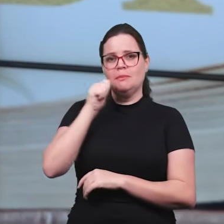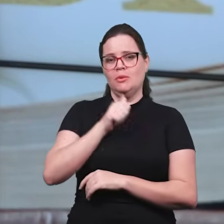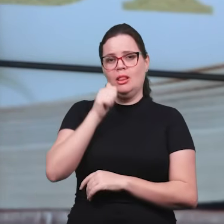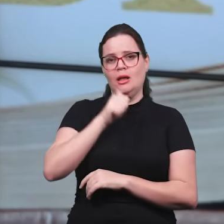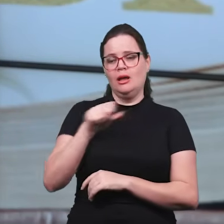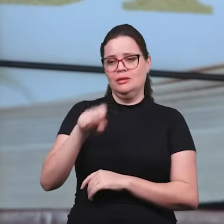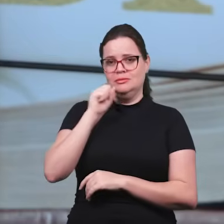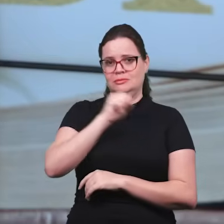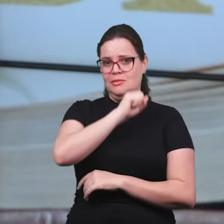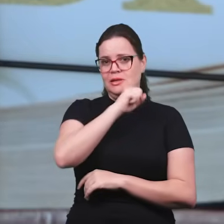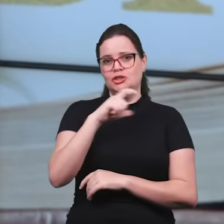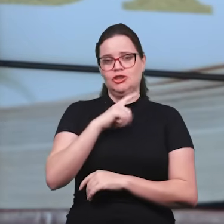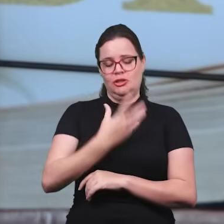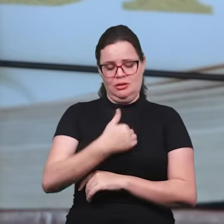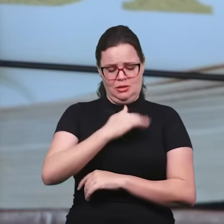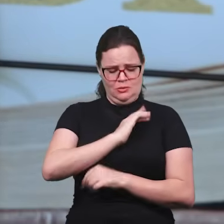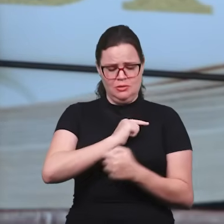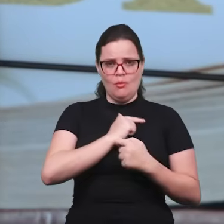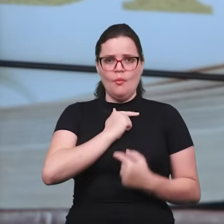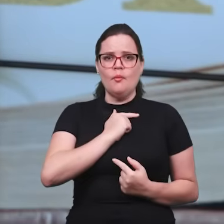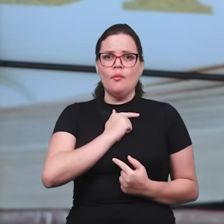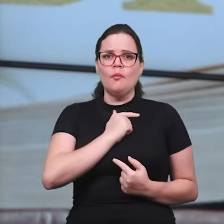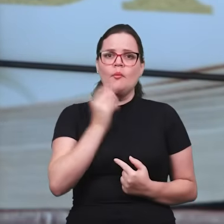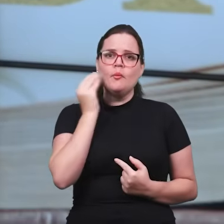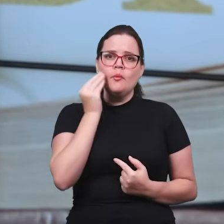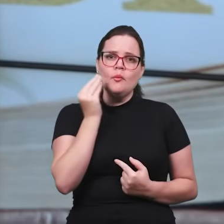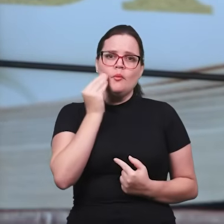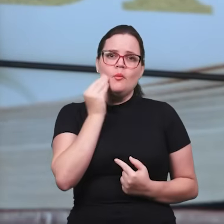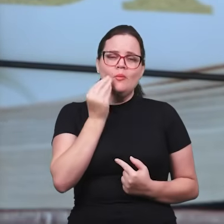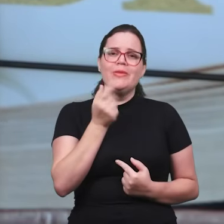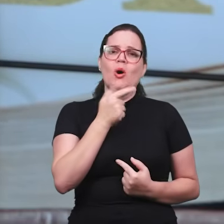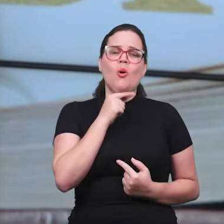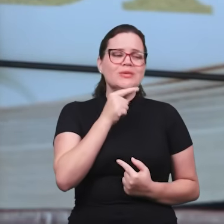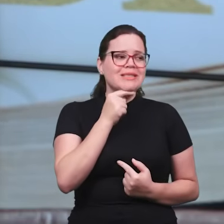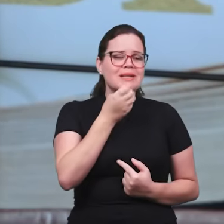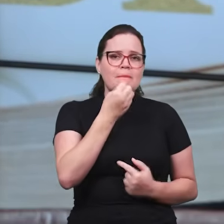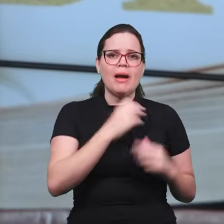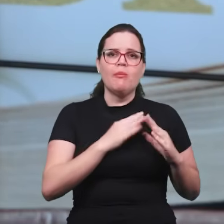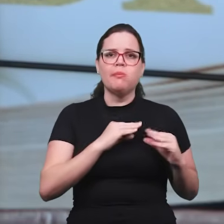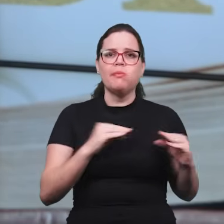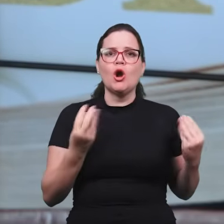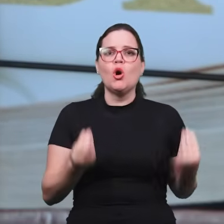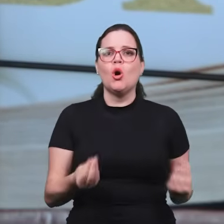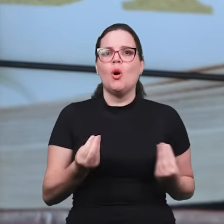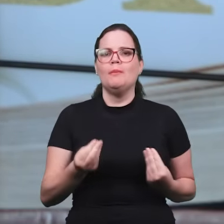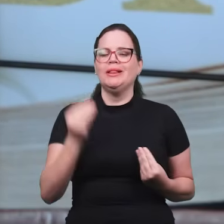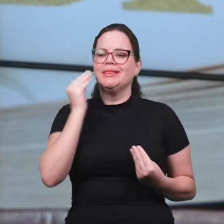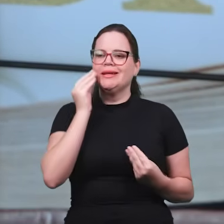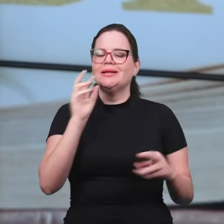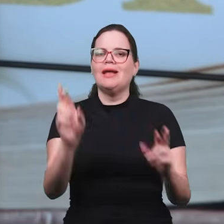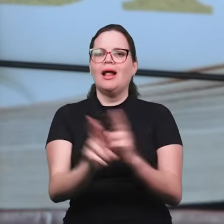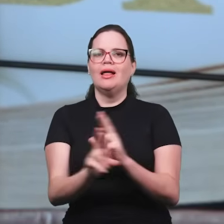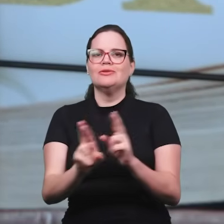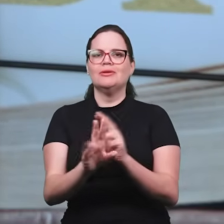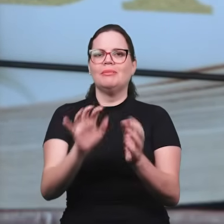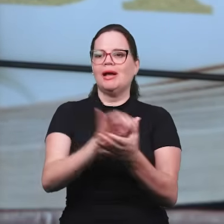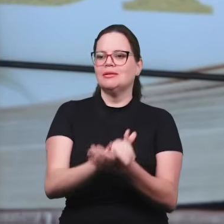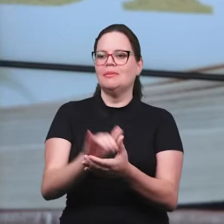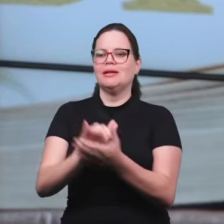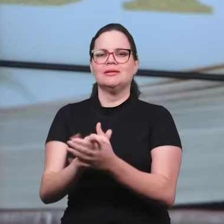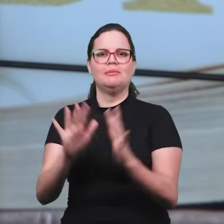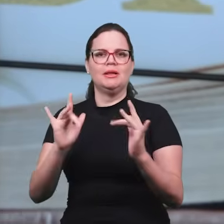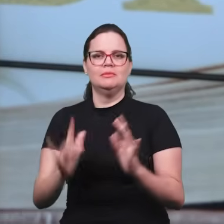vazio no seu coração e que ela procurava preencher com os relacionamentos. E hoje, como é real